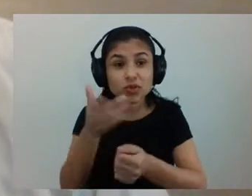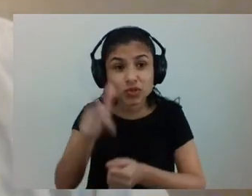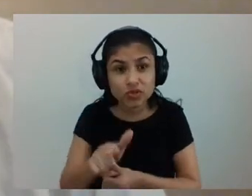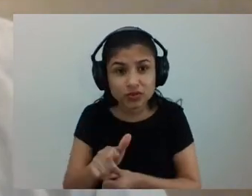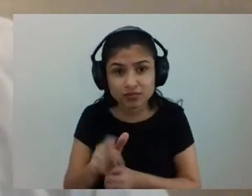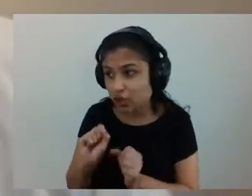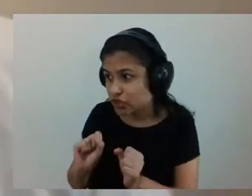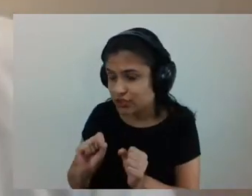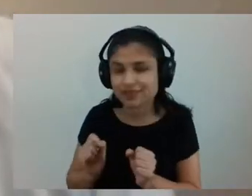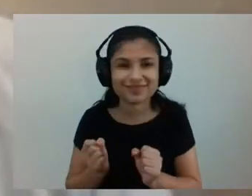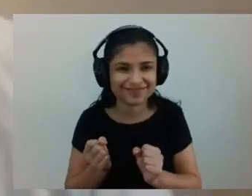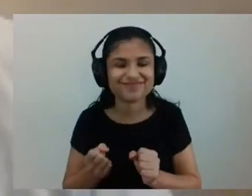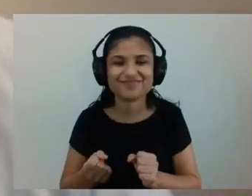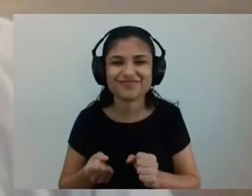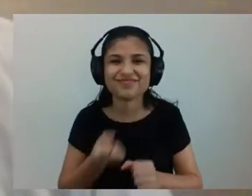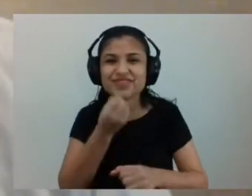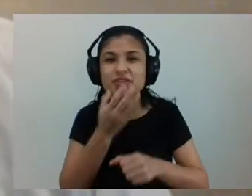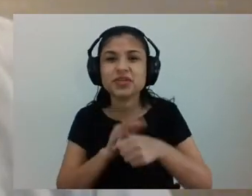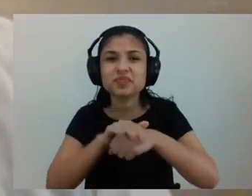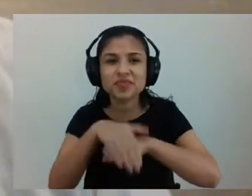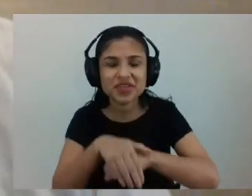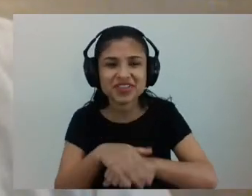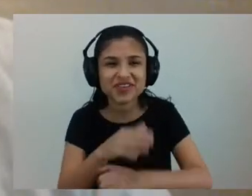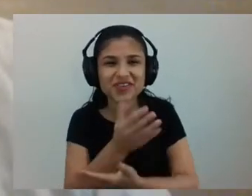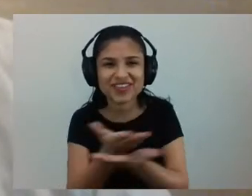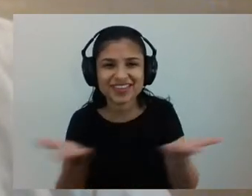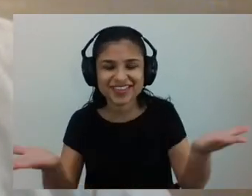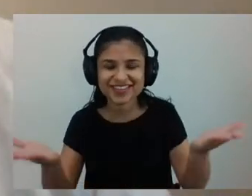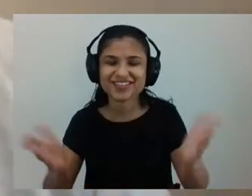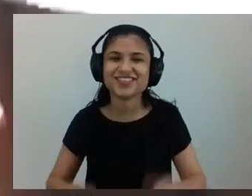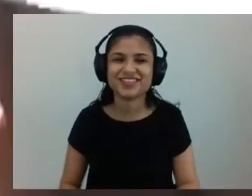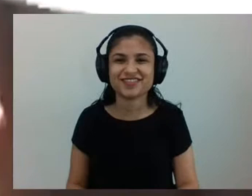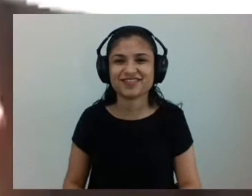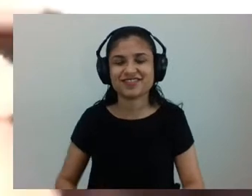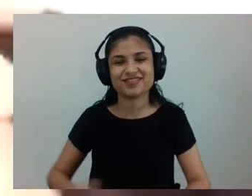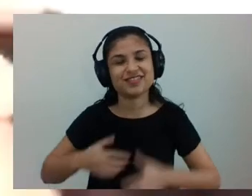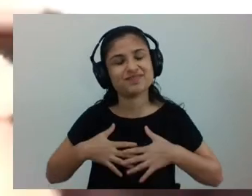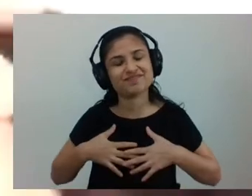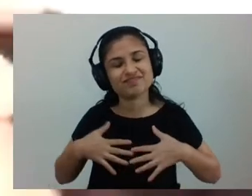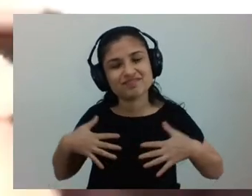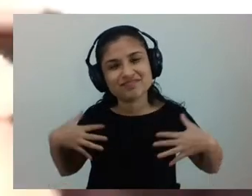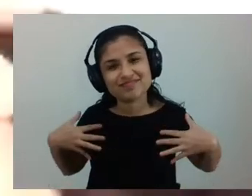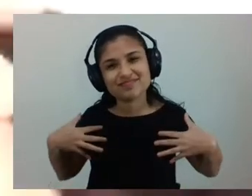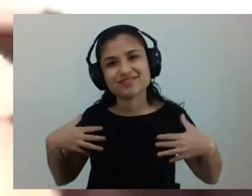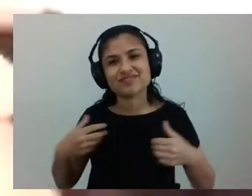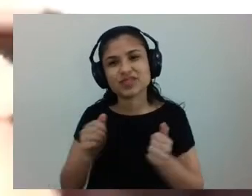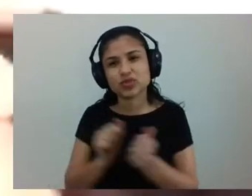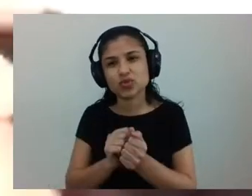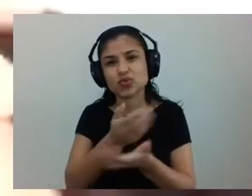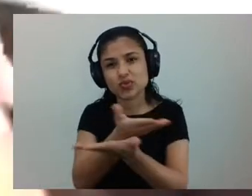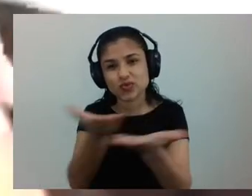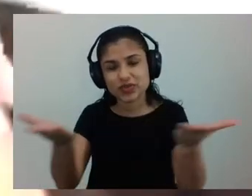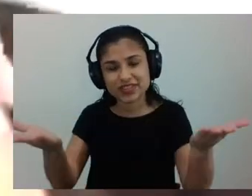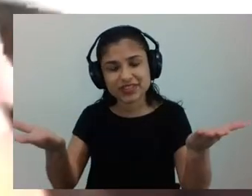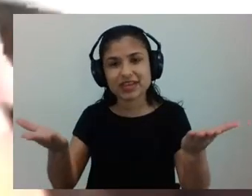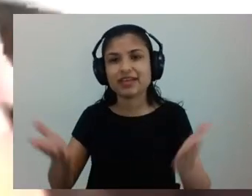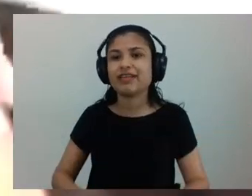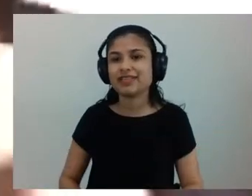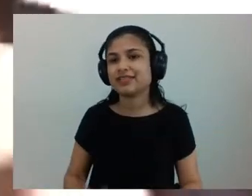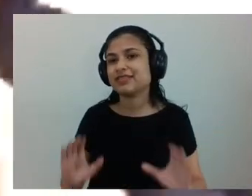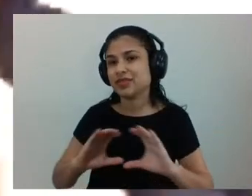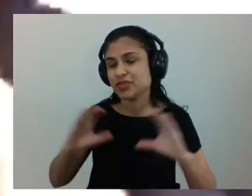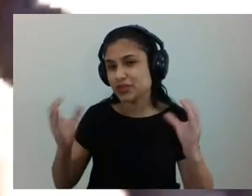Boa noite a todos. Sim, sim, por favor. É uma honra enorme estar aqui com todos vocês. A nossa